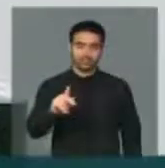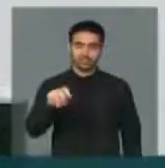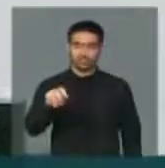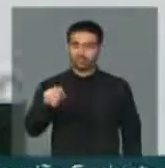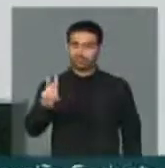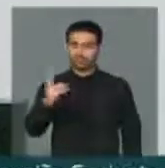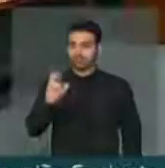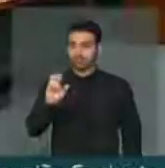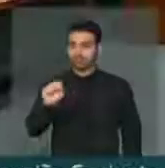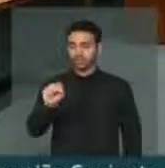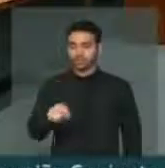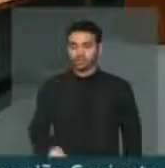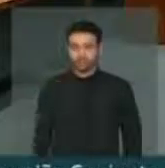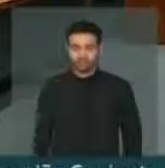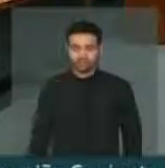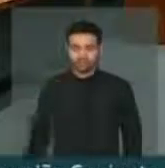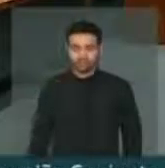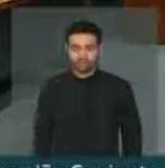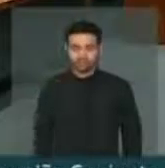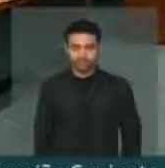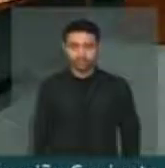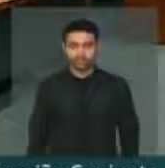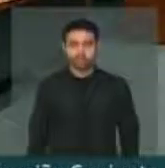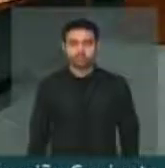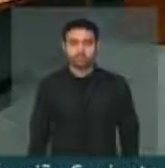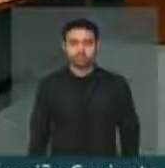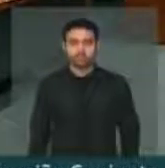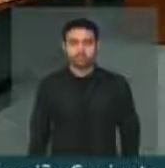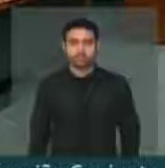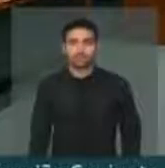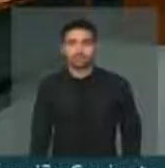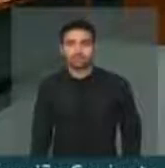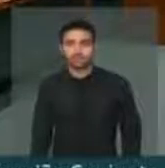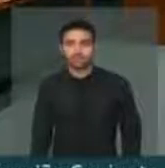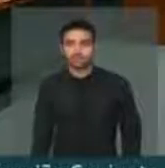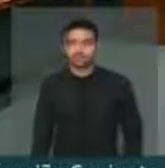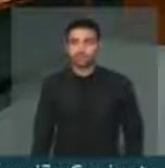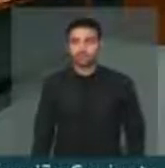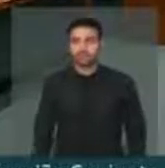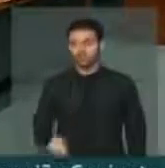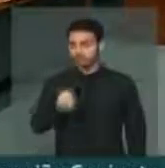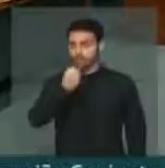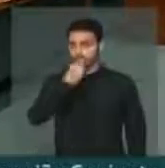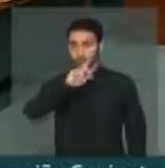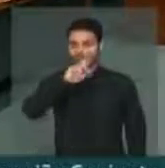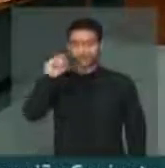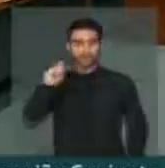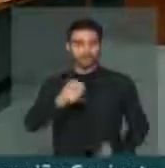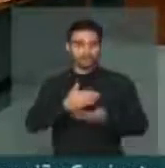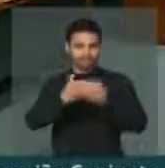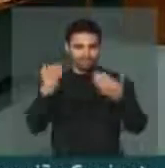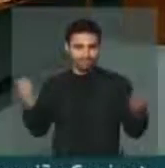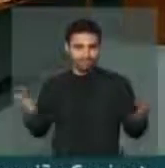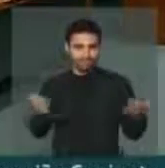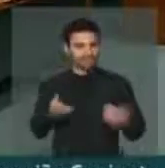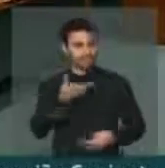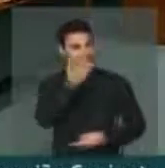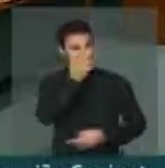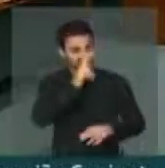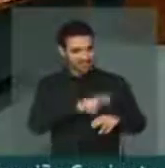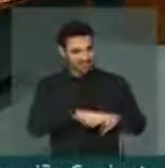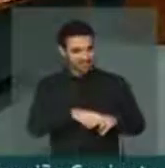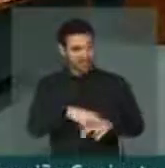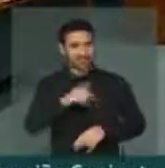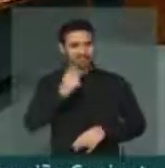PHS. Muito obrigado. Bom dia a todos, senhores e senhoras deputadas, presidente da sessão, deputado